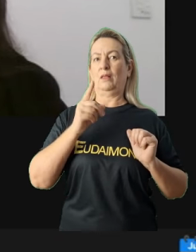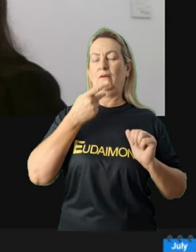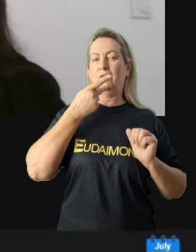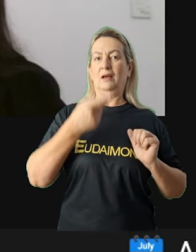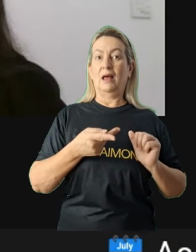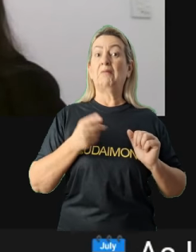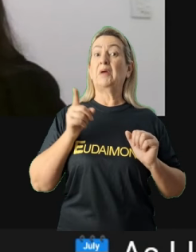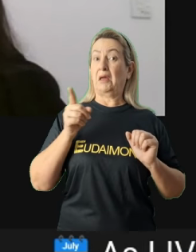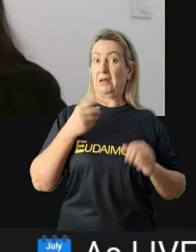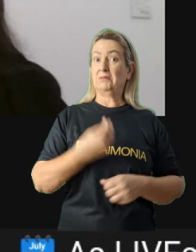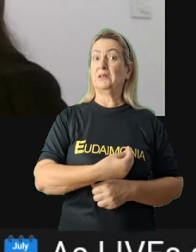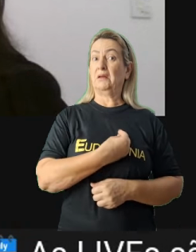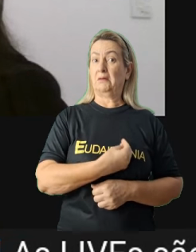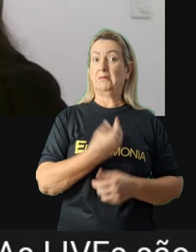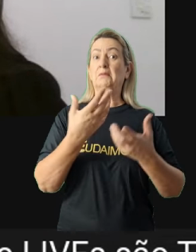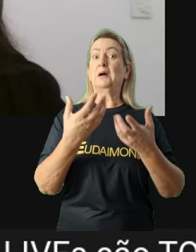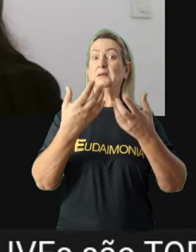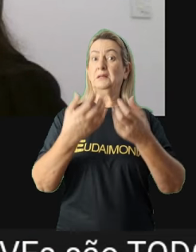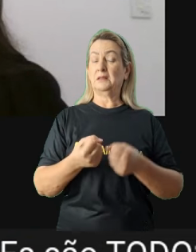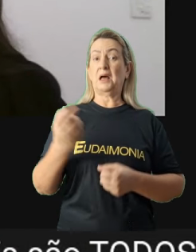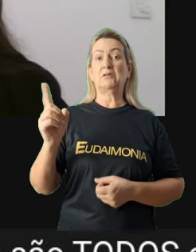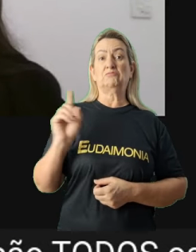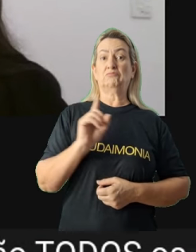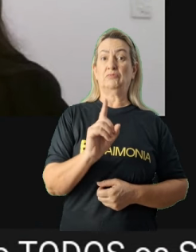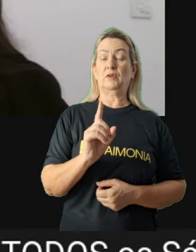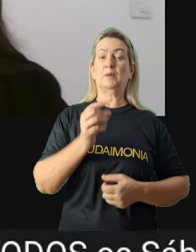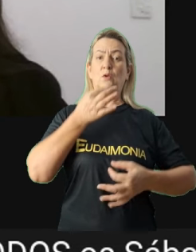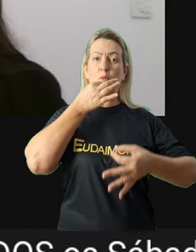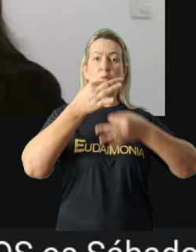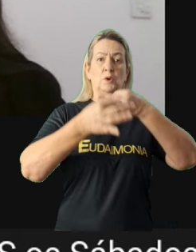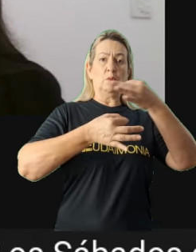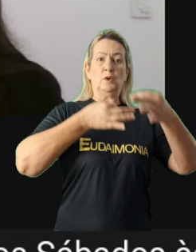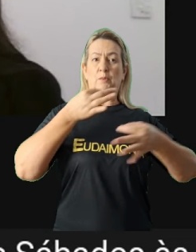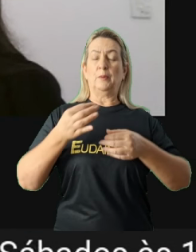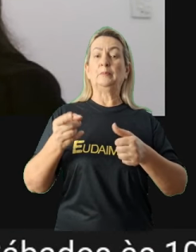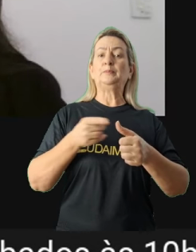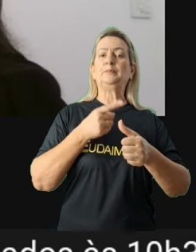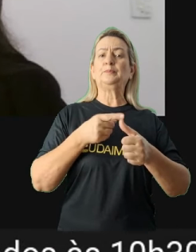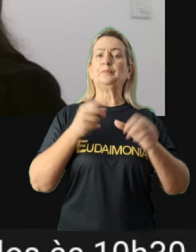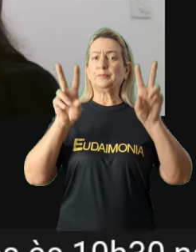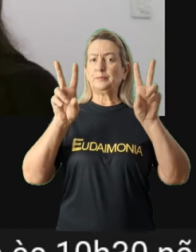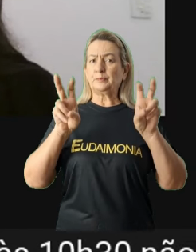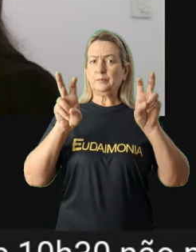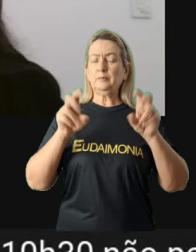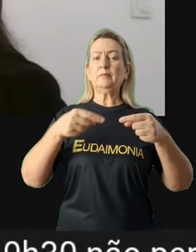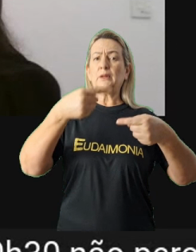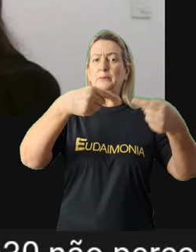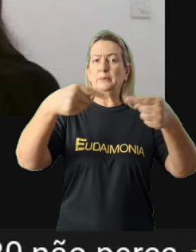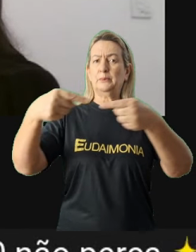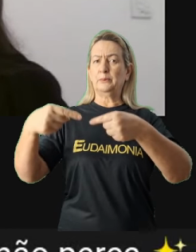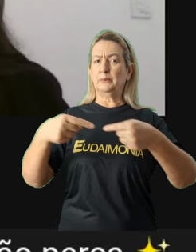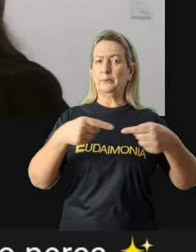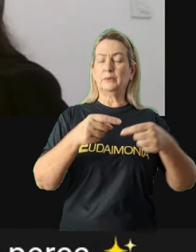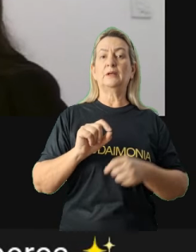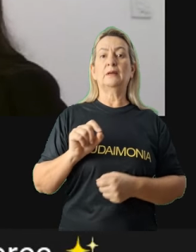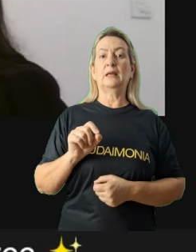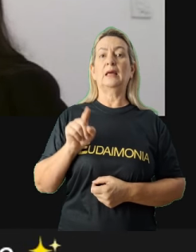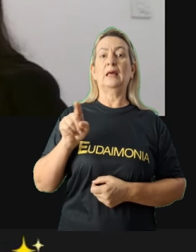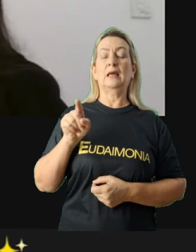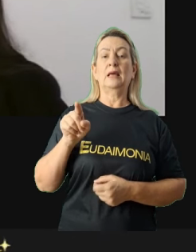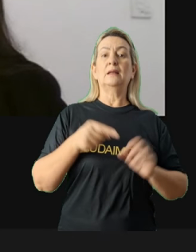Não, eles estão aqui, eles vão falar com a gente. Você está aí ouvindo, aproveita para refletir junto. O primeiro tema que eu quero discutir, quero